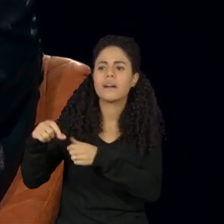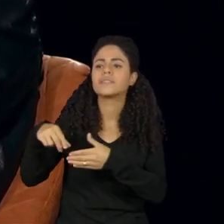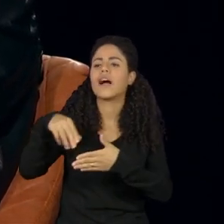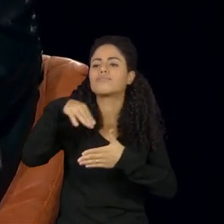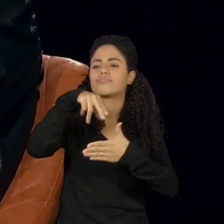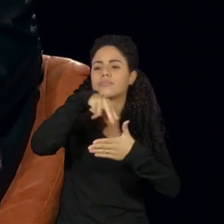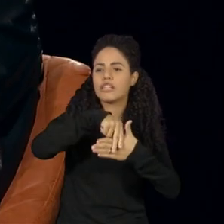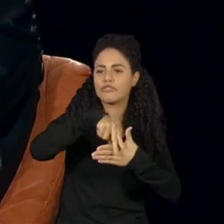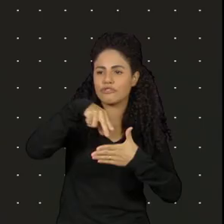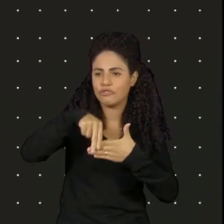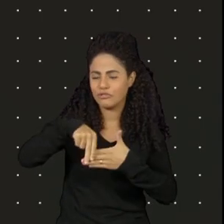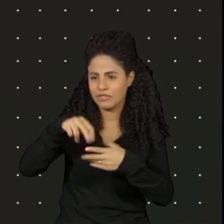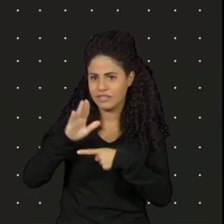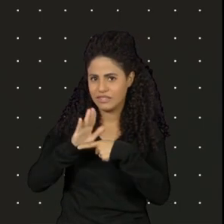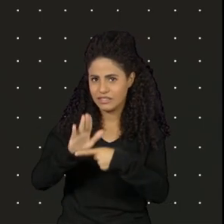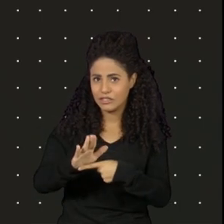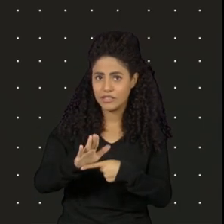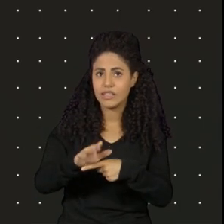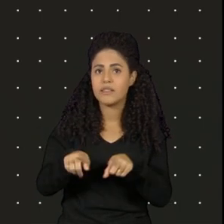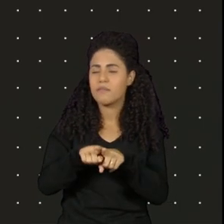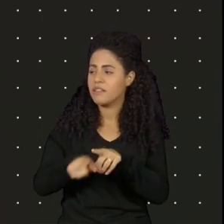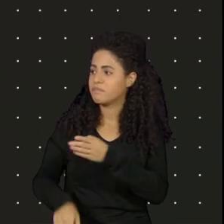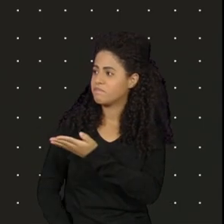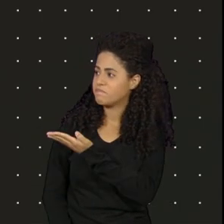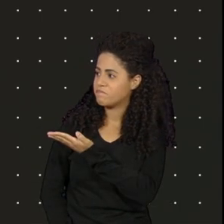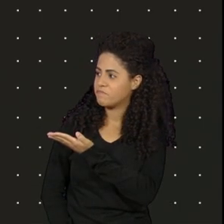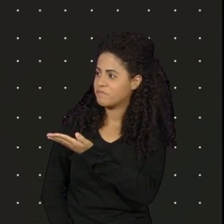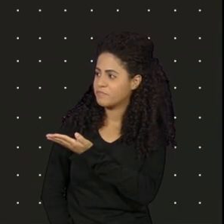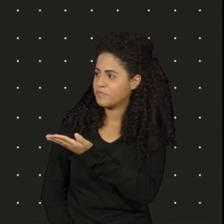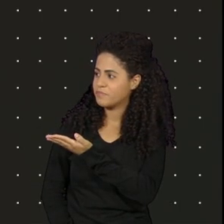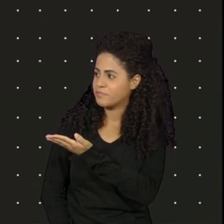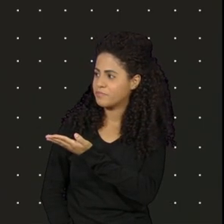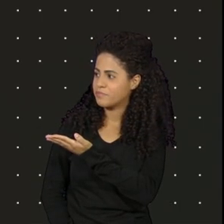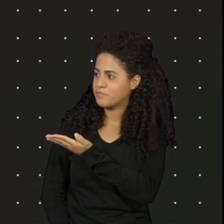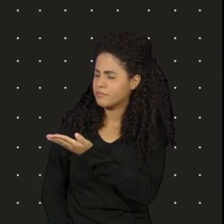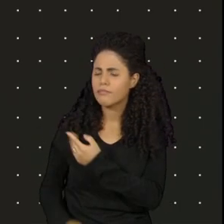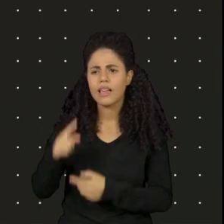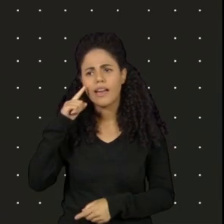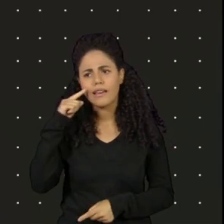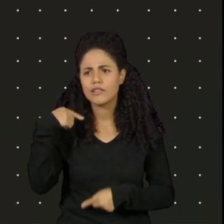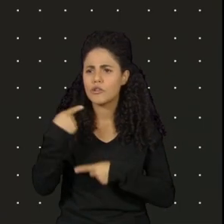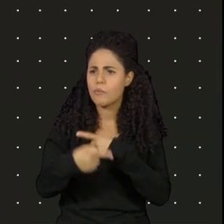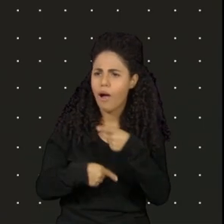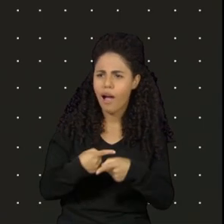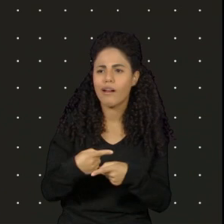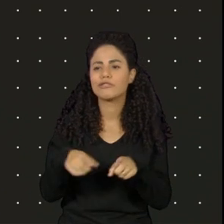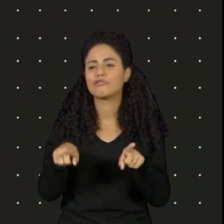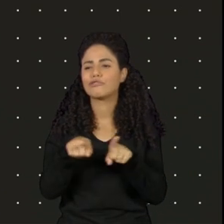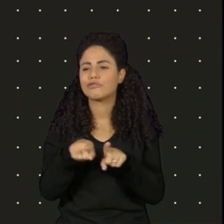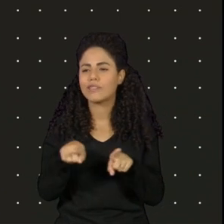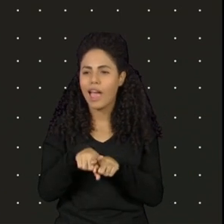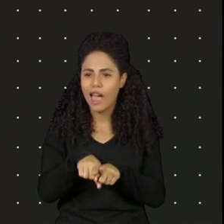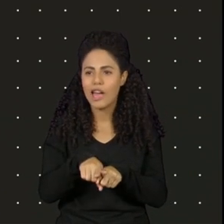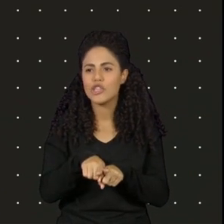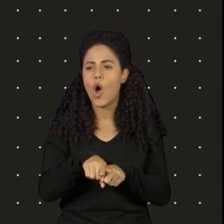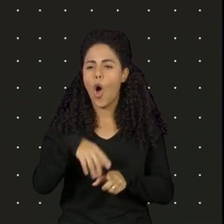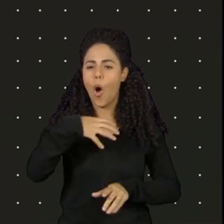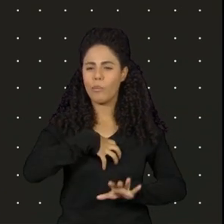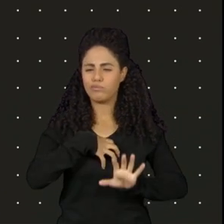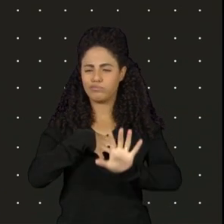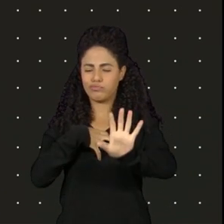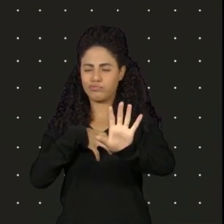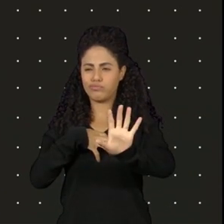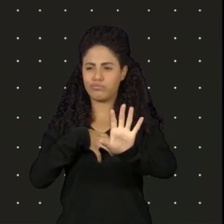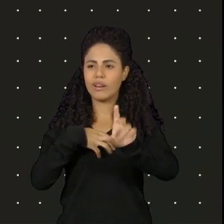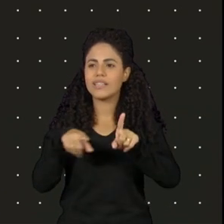tinha. Né? Tarzan, claro. Né? Uhum. E aí depois veio o Homem de Ferro, o Poderoso Thor... Mandrake, Fantasma,